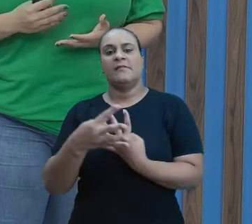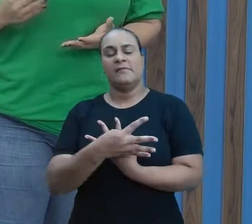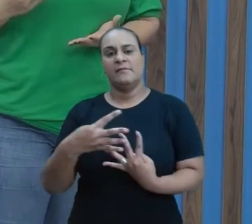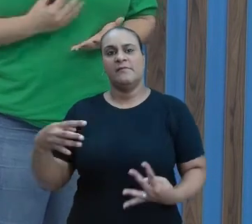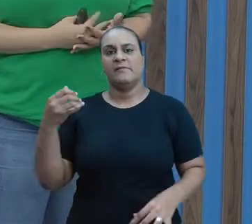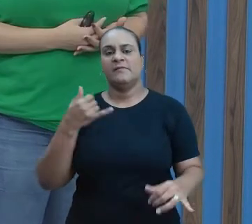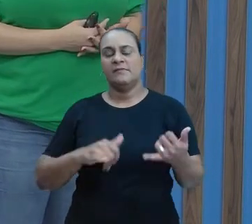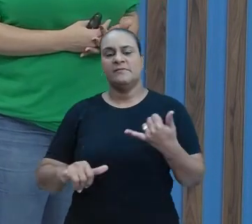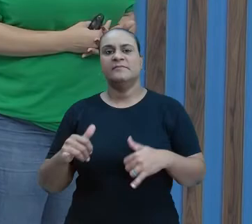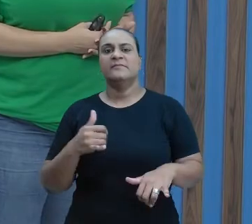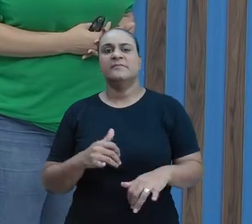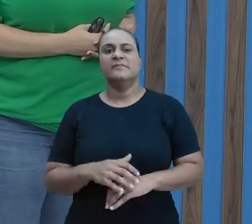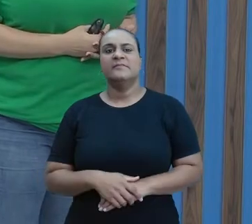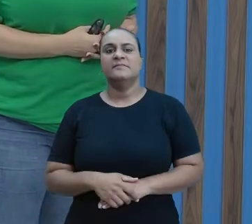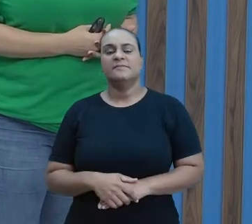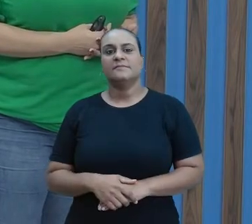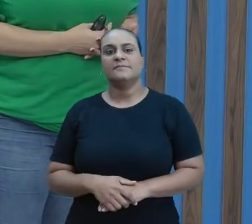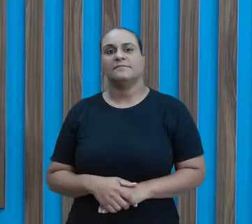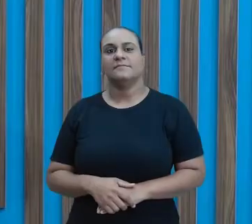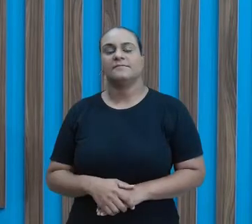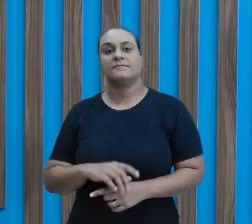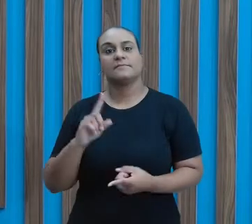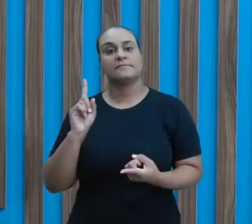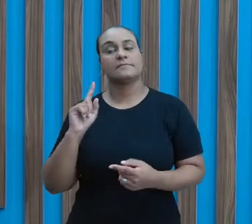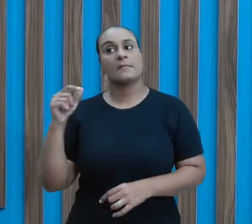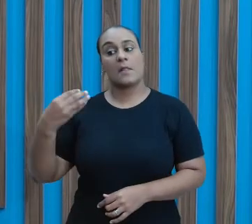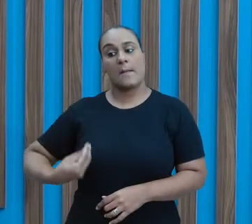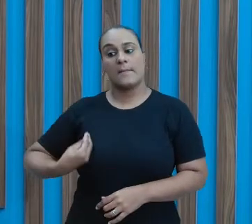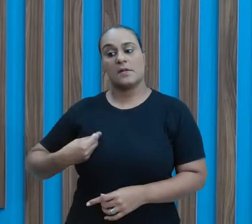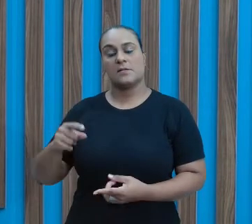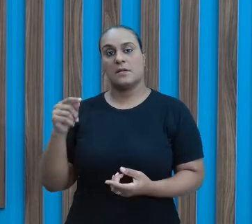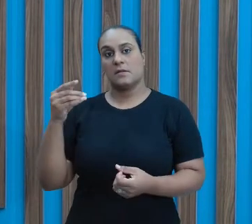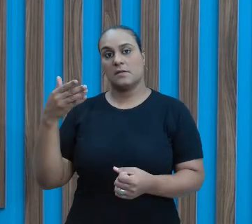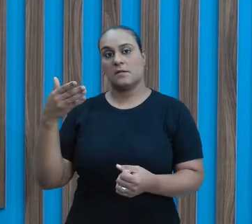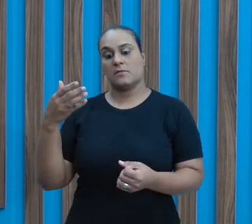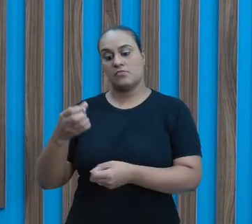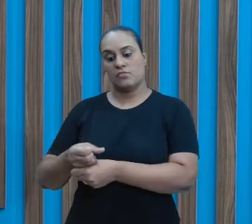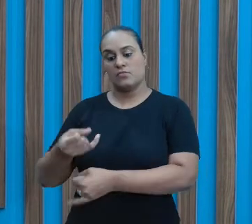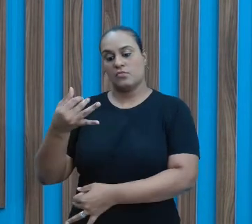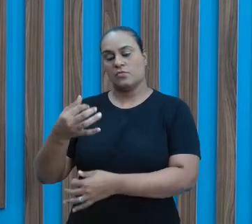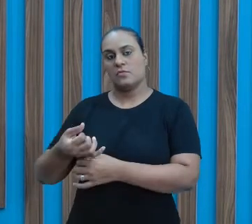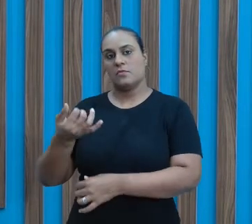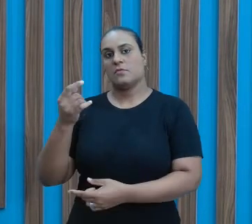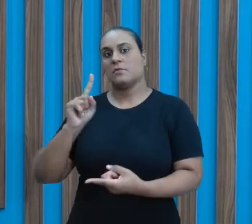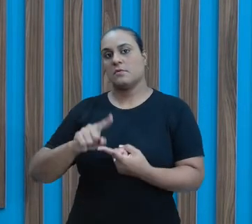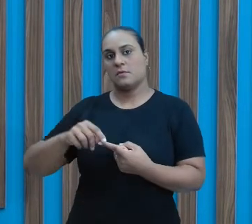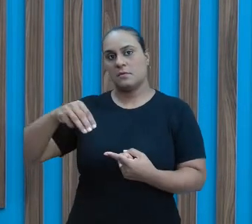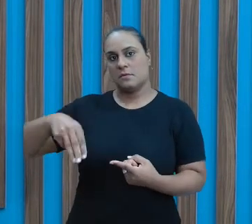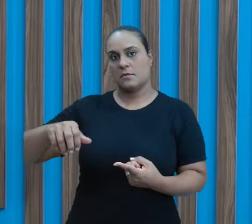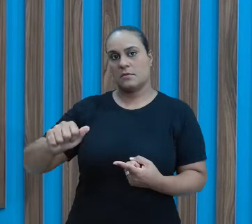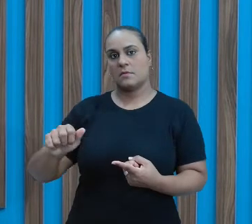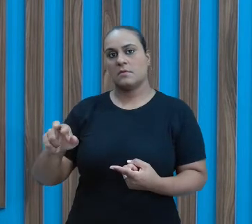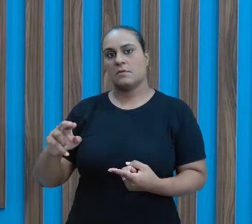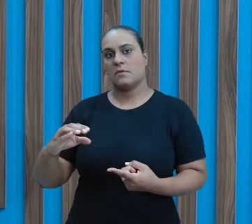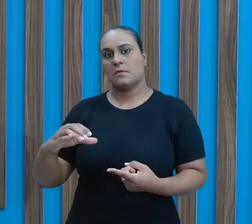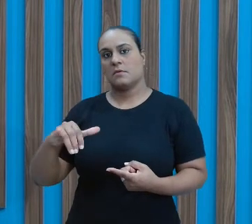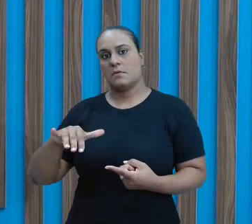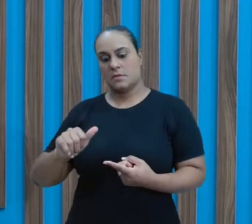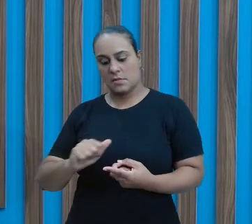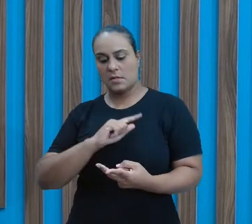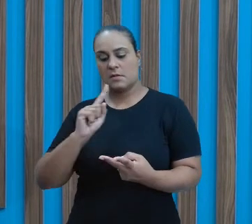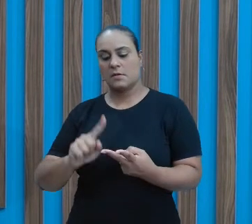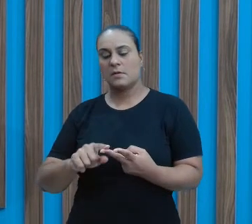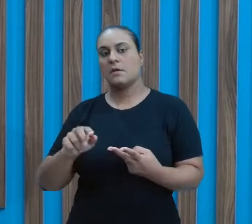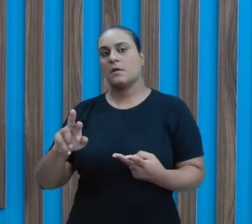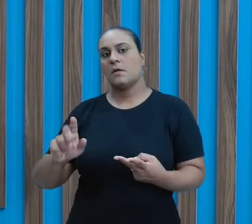né? Quem são os nomes mesmo, professora? Quem são as Quem meninas? está aqui hoje, né? A Luiz, Marcélia, isso, Marcélia, Luiz